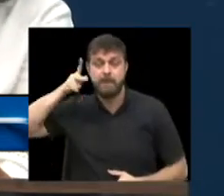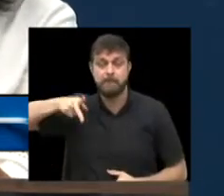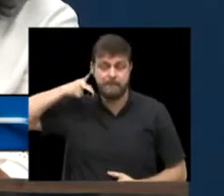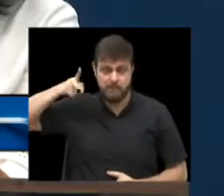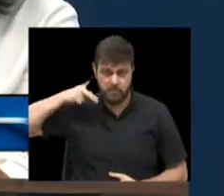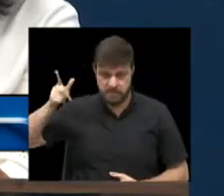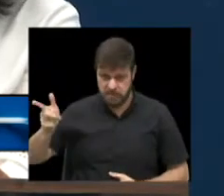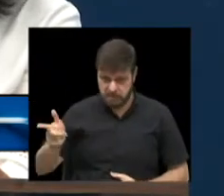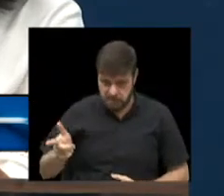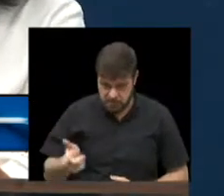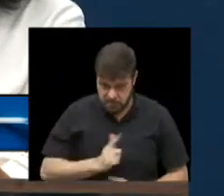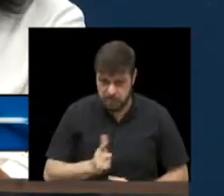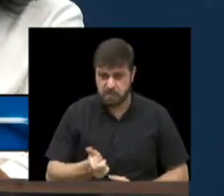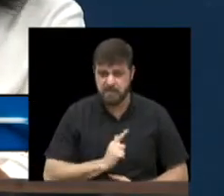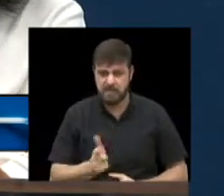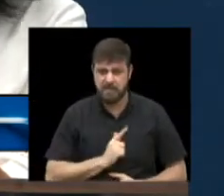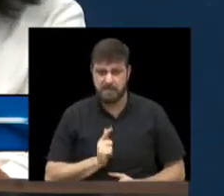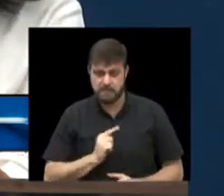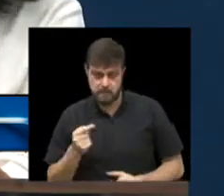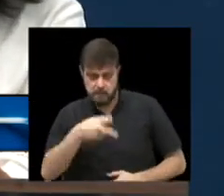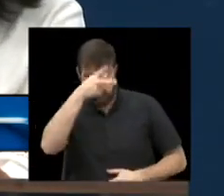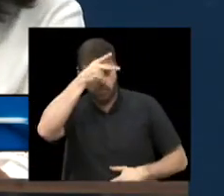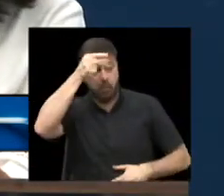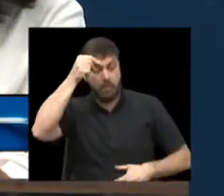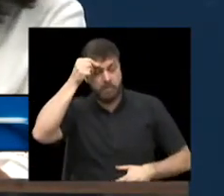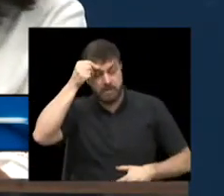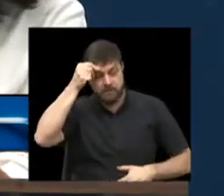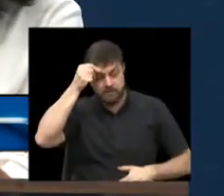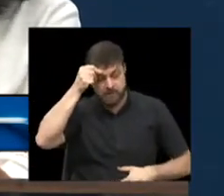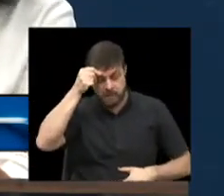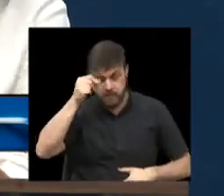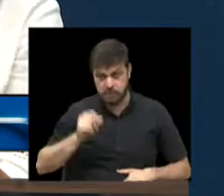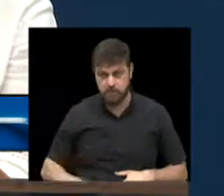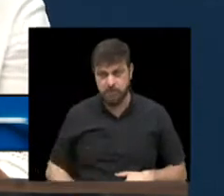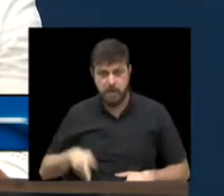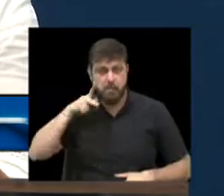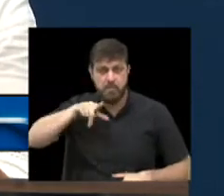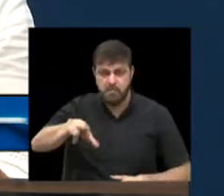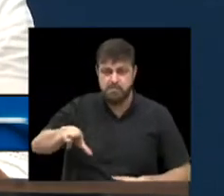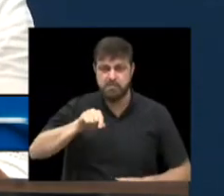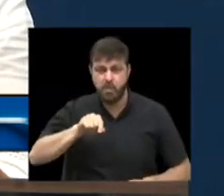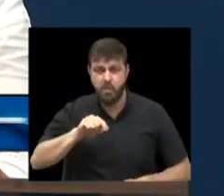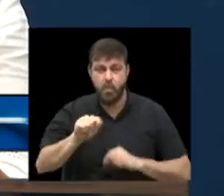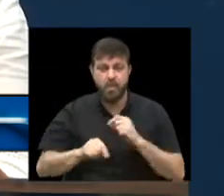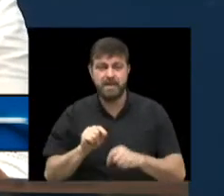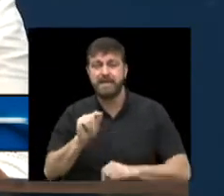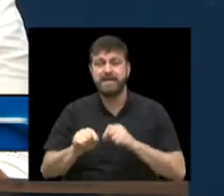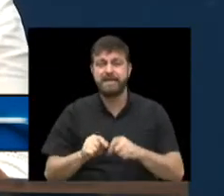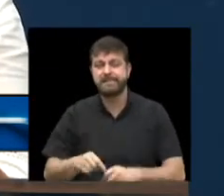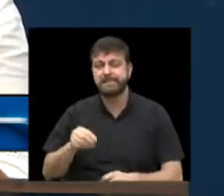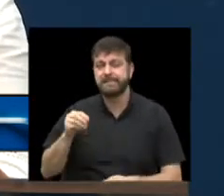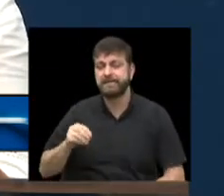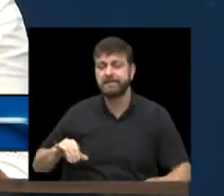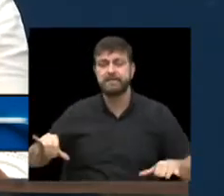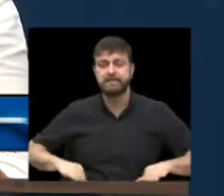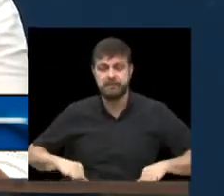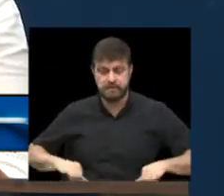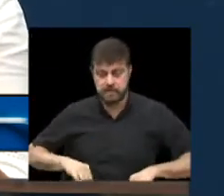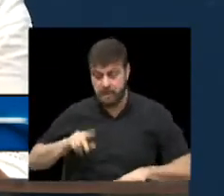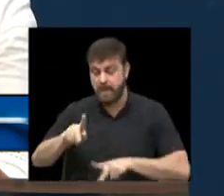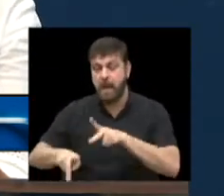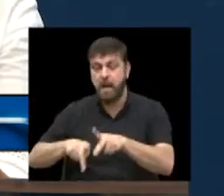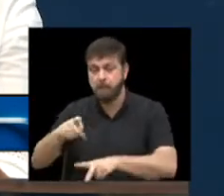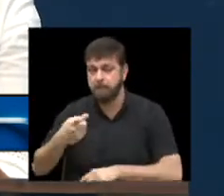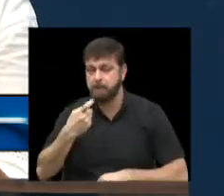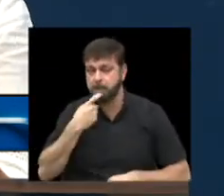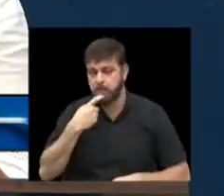uma opção política do prefeito municipal de que os custos da crise, quem paga é o conjunto da população.